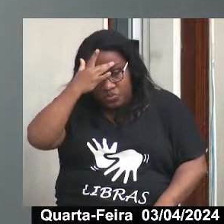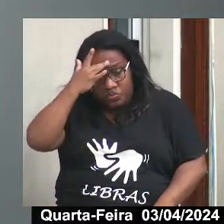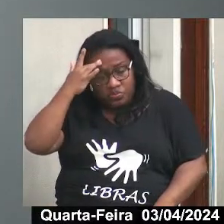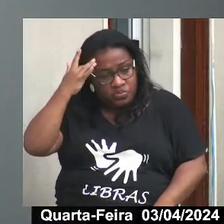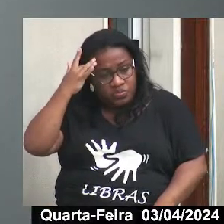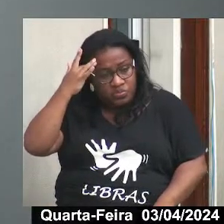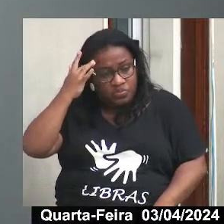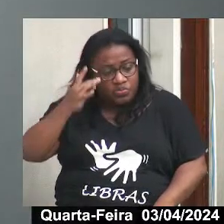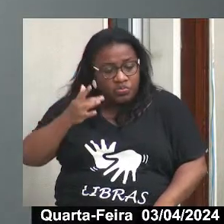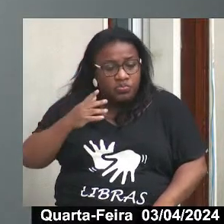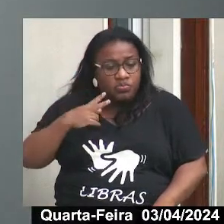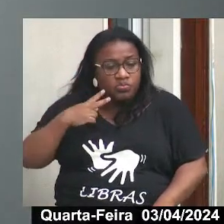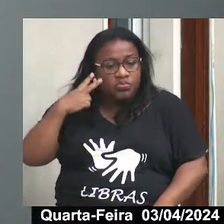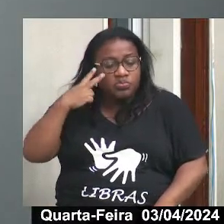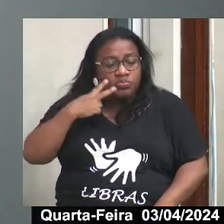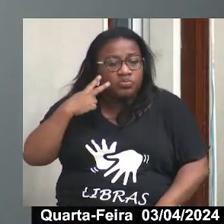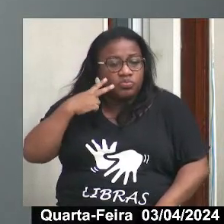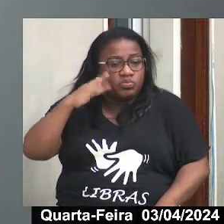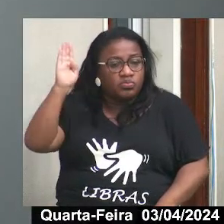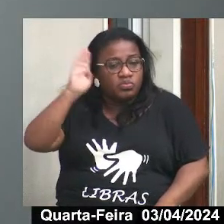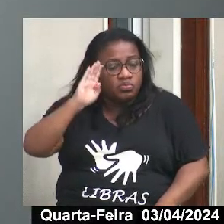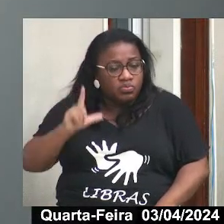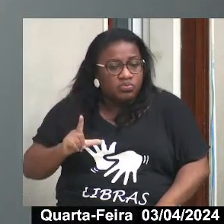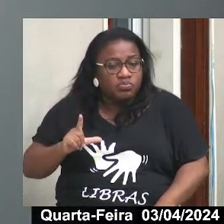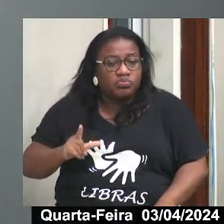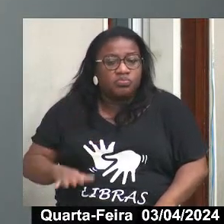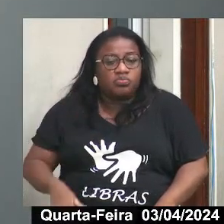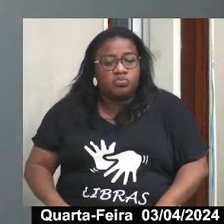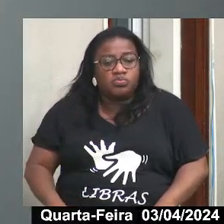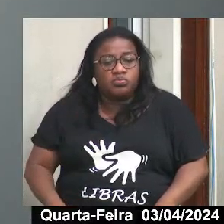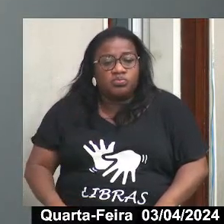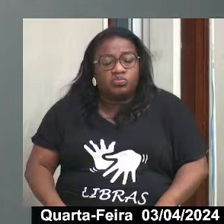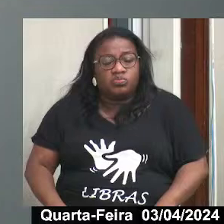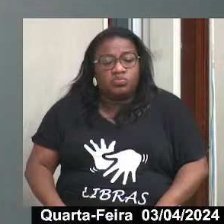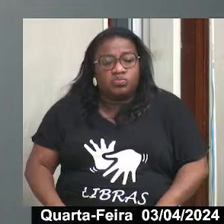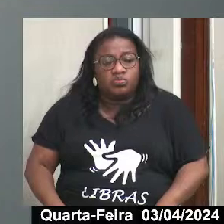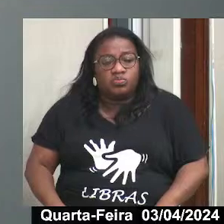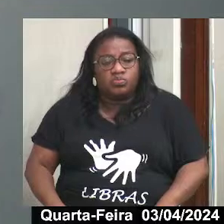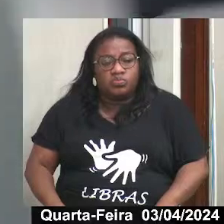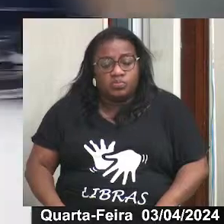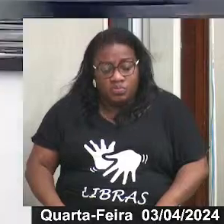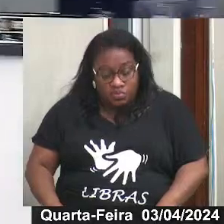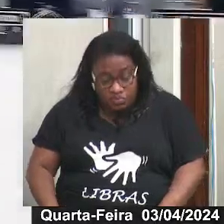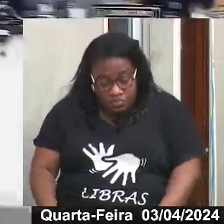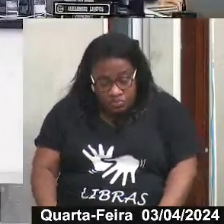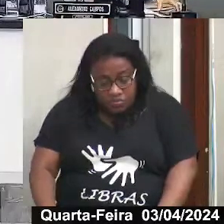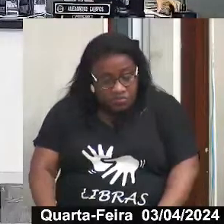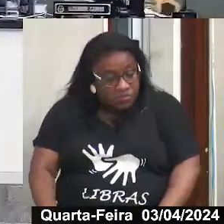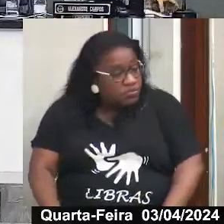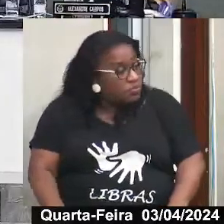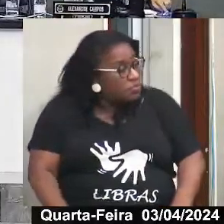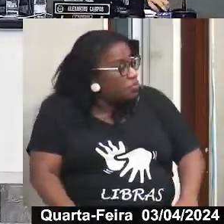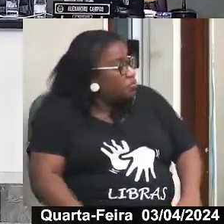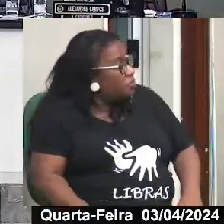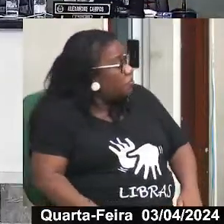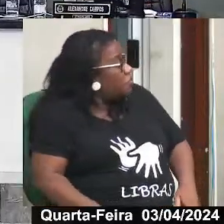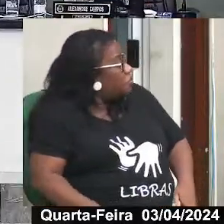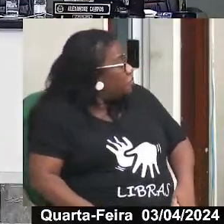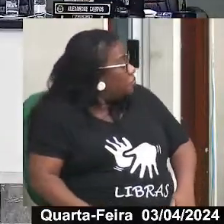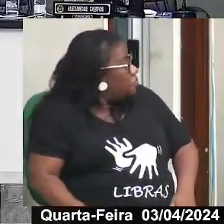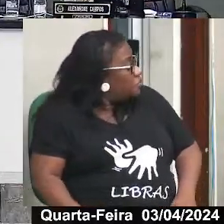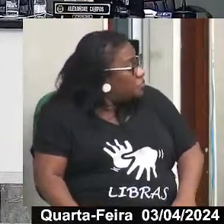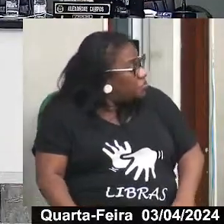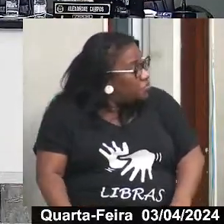Próximo inscrito. Vereador Bobiléu Castilho. Com a palavra, vereador Bobiléu Castilho. Bom